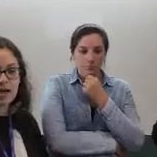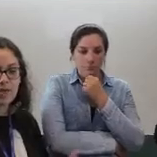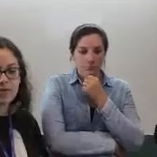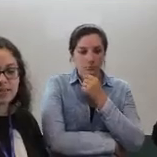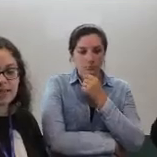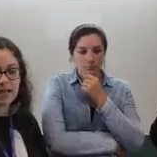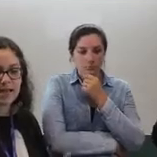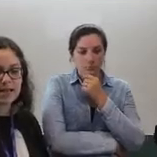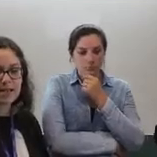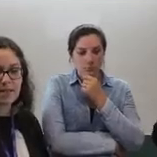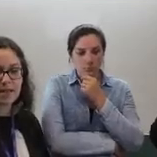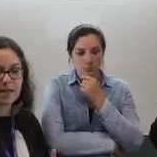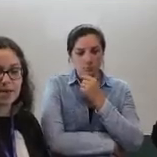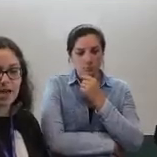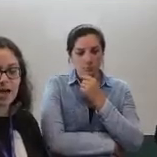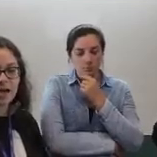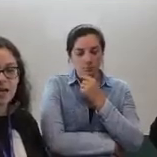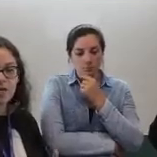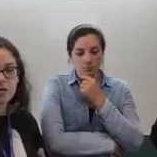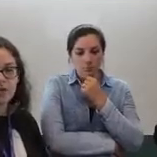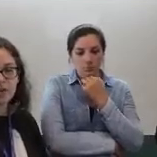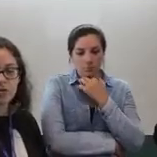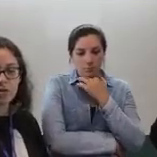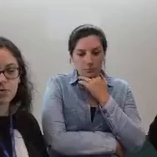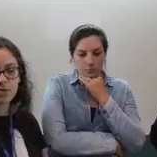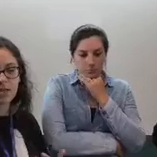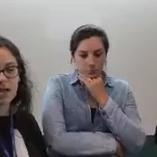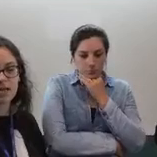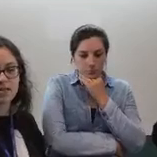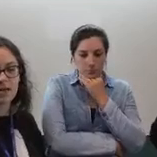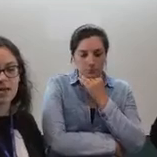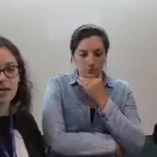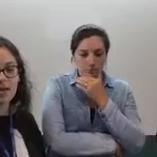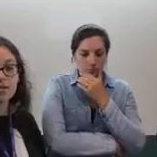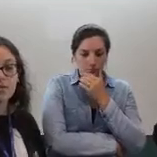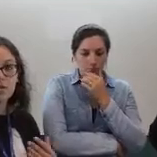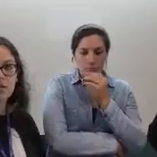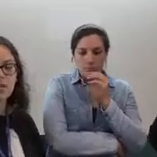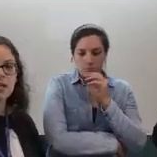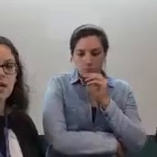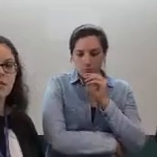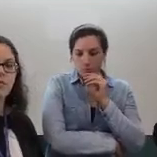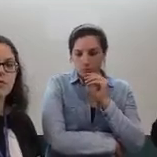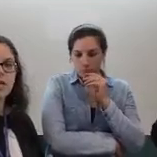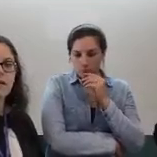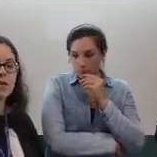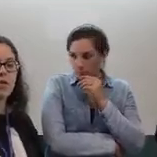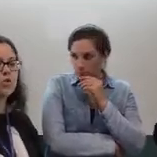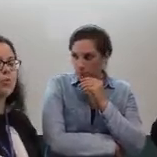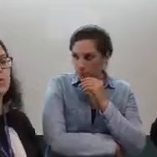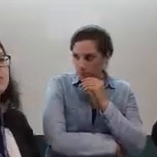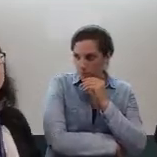O legal é vocês saberem trabalhar com diversos tipos de materiais, né? Eu já vi gente que, não vou